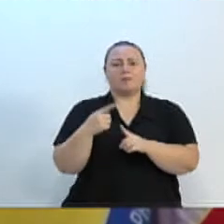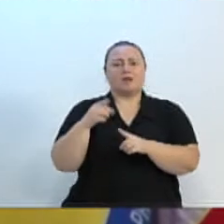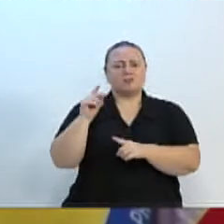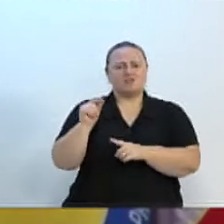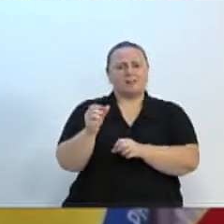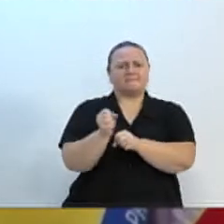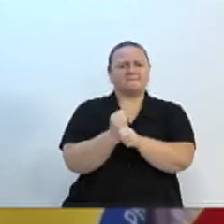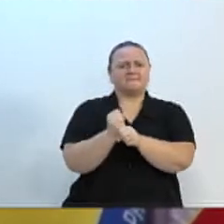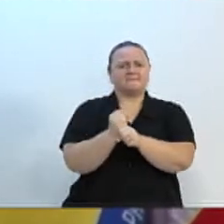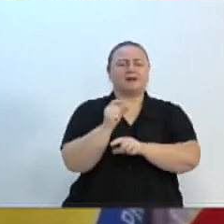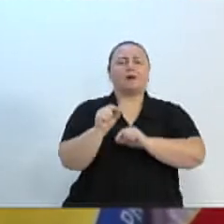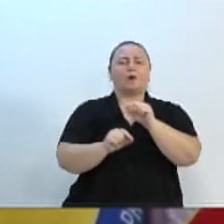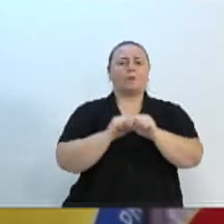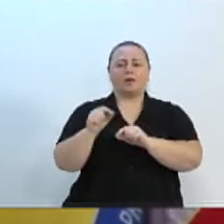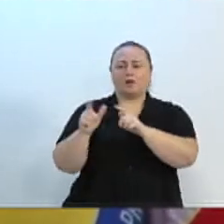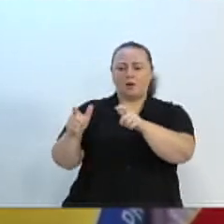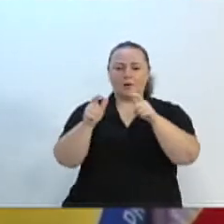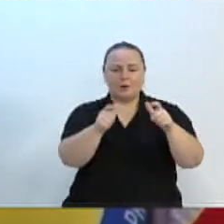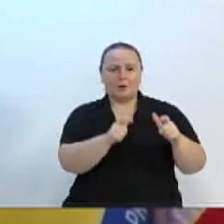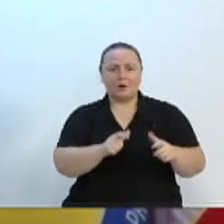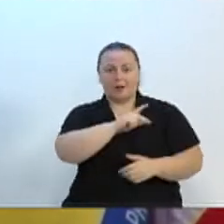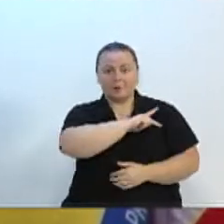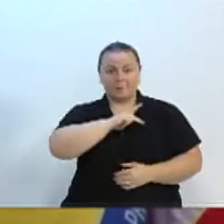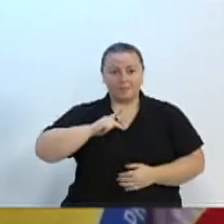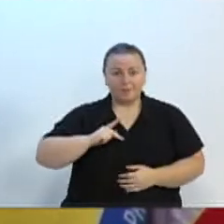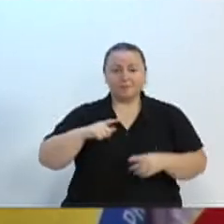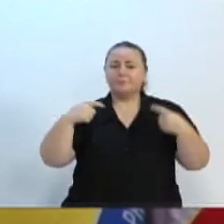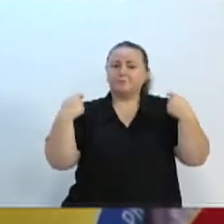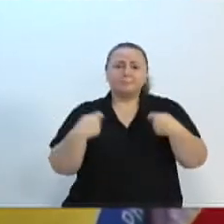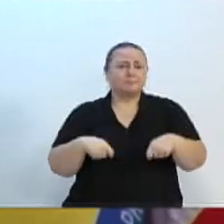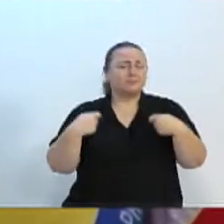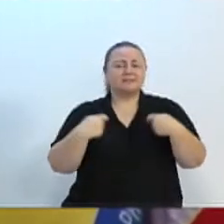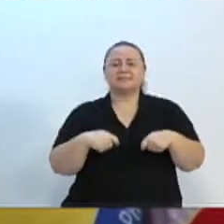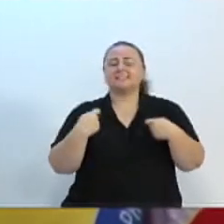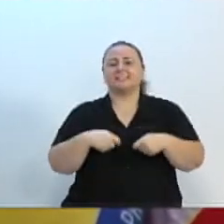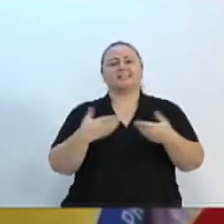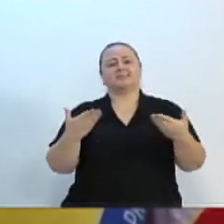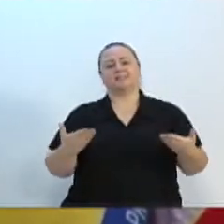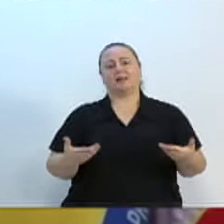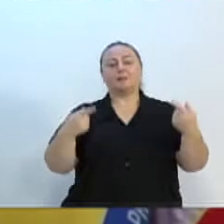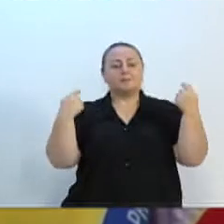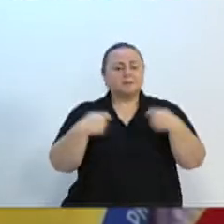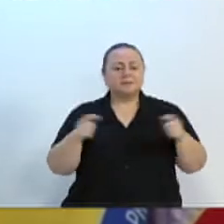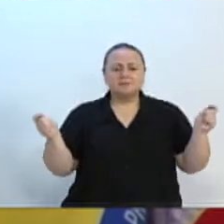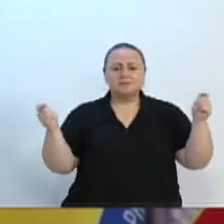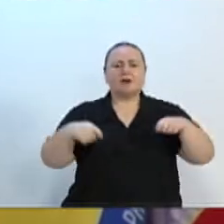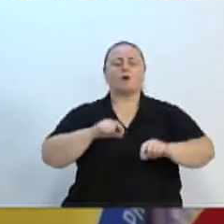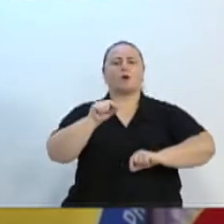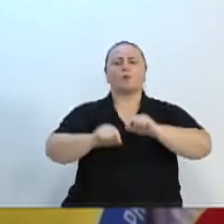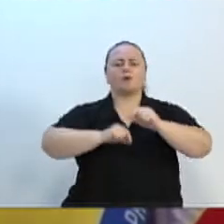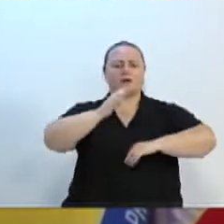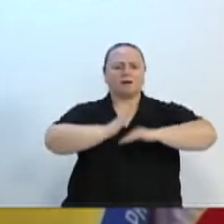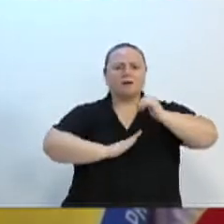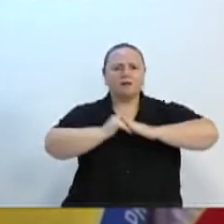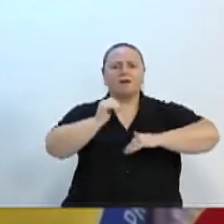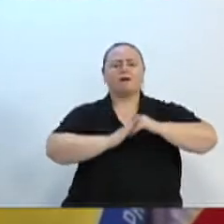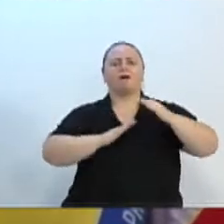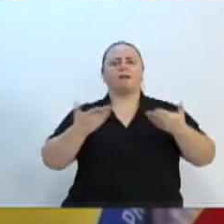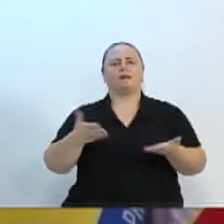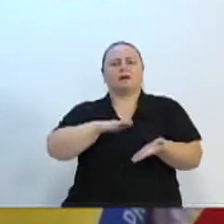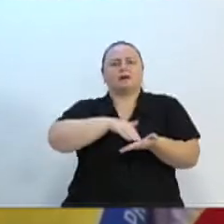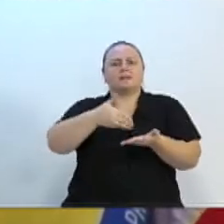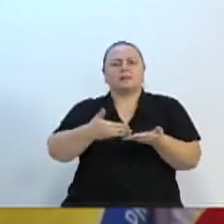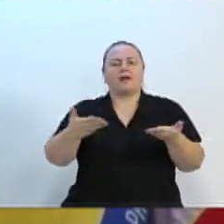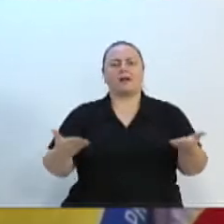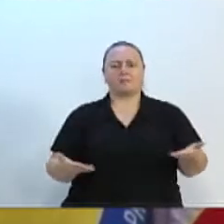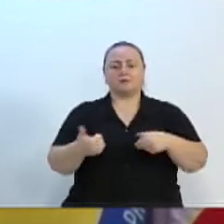casa, para que nas repartições públicas a gente tenha uma formação maior e uma capacidade, sobretudo desses intérpretes fantásticos, aqui